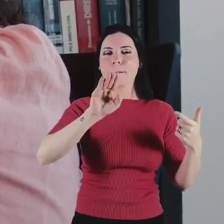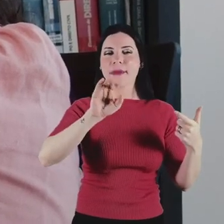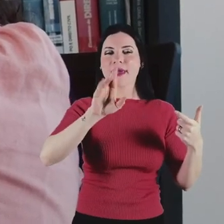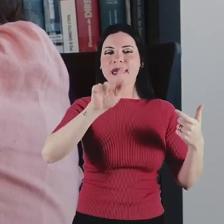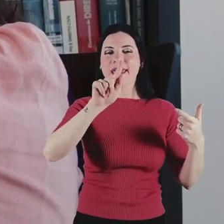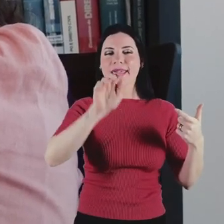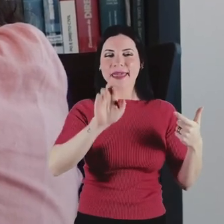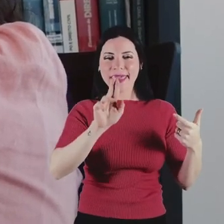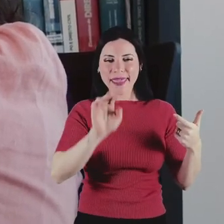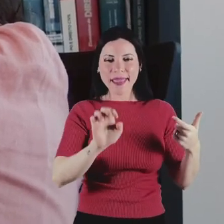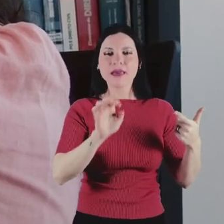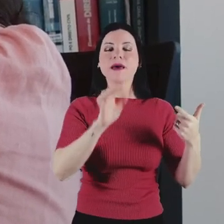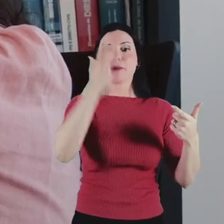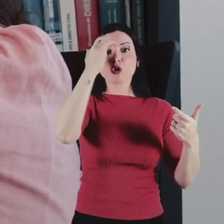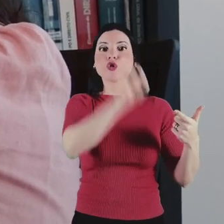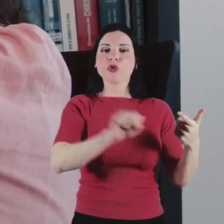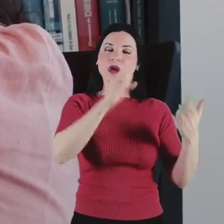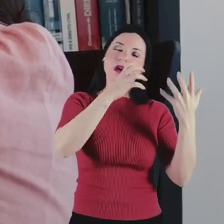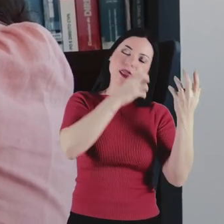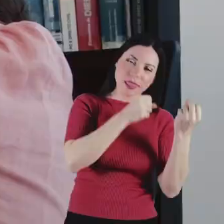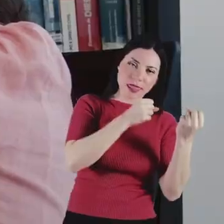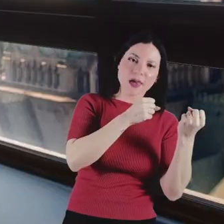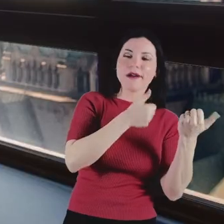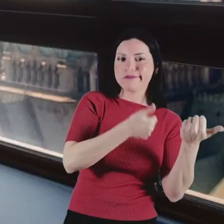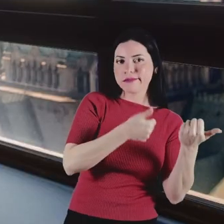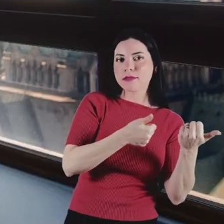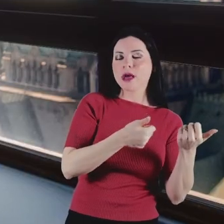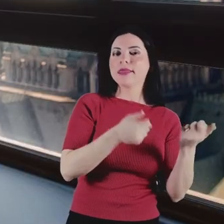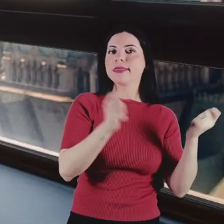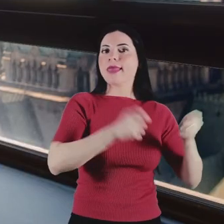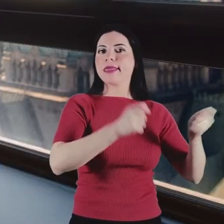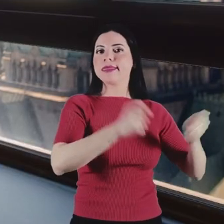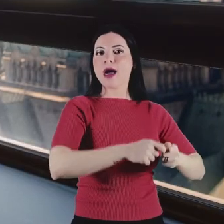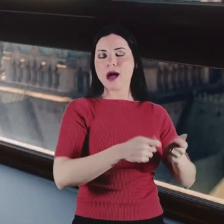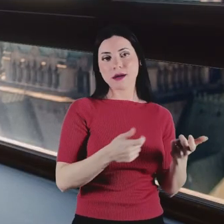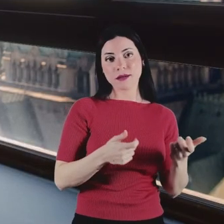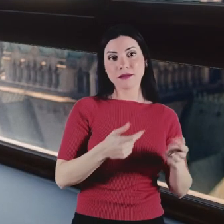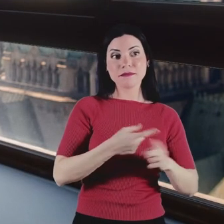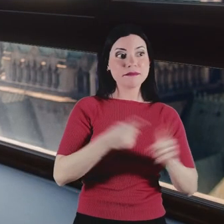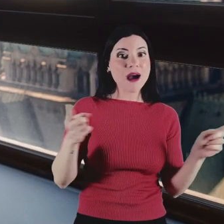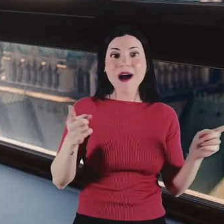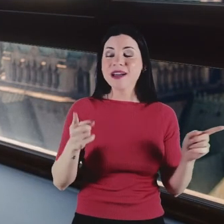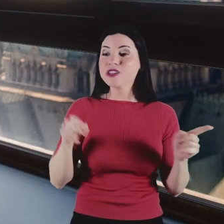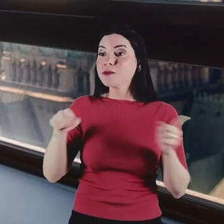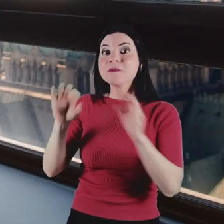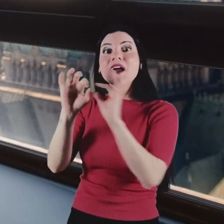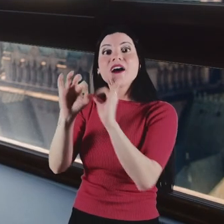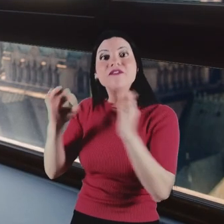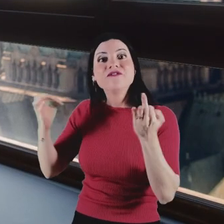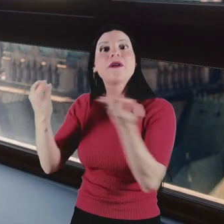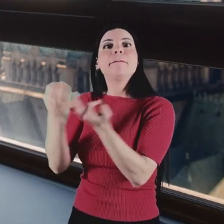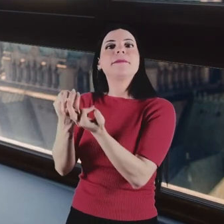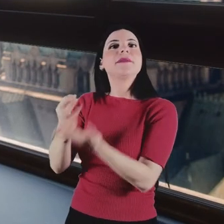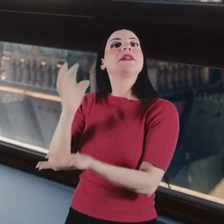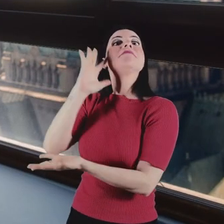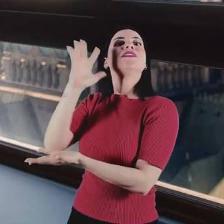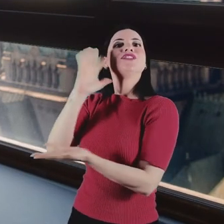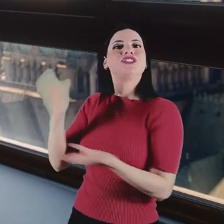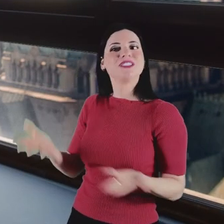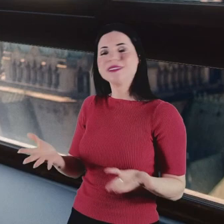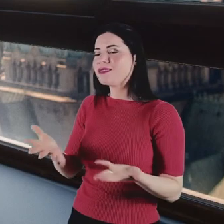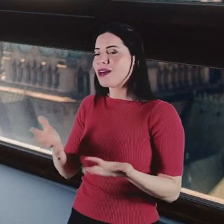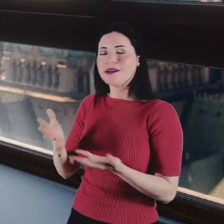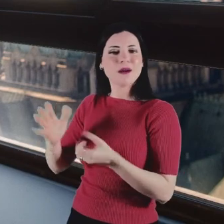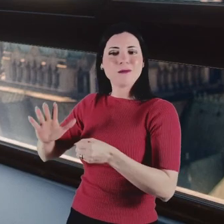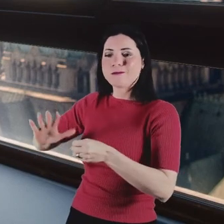Os albergues, tem muito albergue para pessoas solteiras, ainda assim, embora sejam muitos, são insuficientes, mas são mais